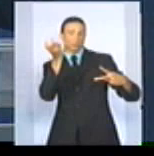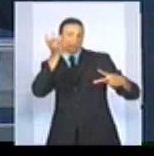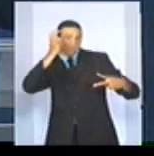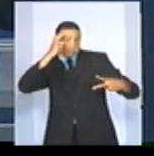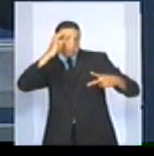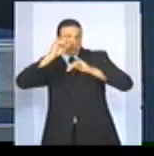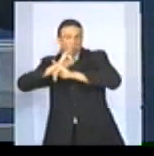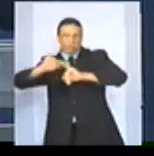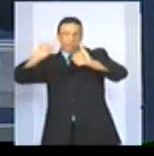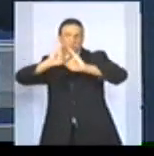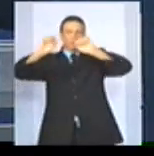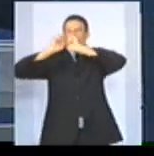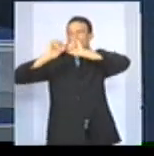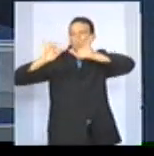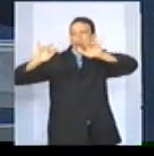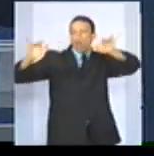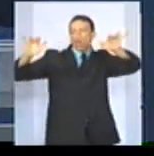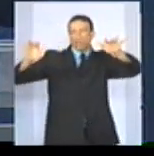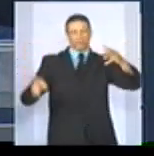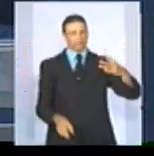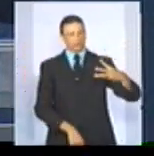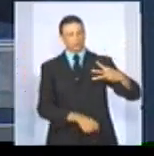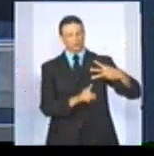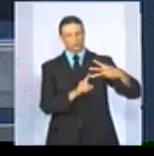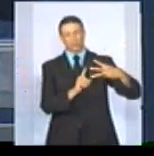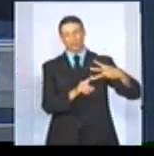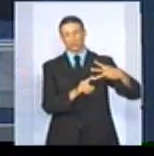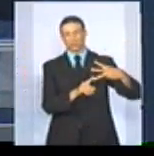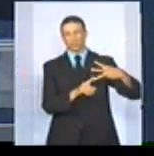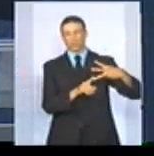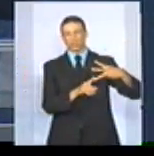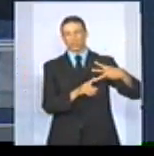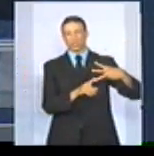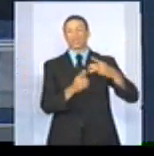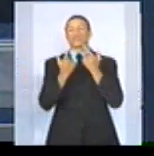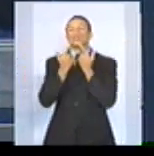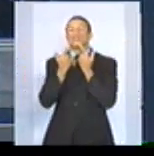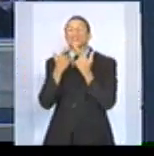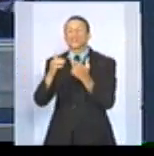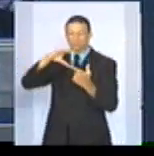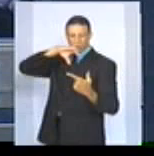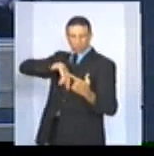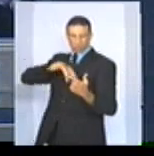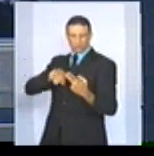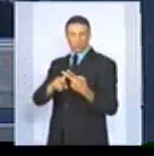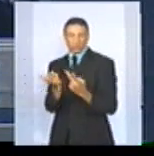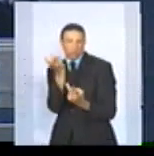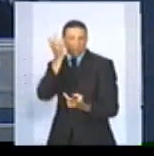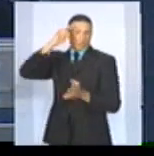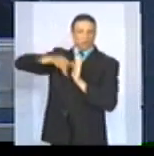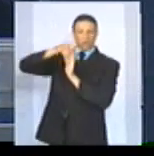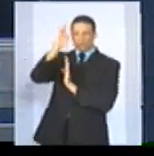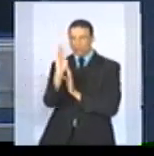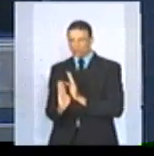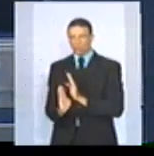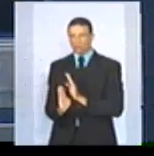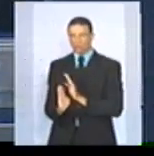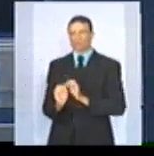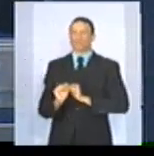e das fontes de Formação terceiro promoção da língua portuguesa da cultura brasileira quarto